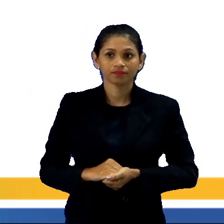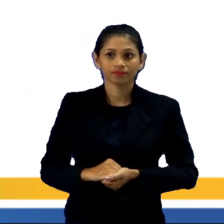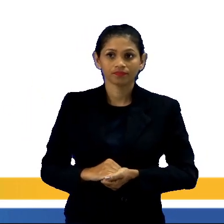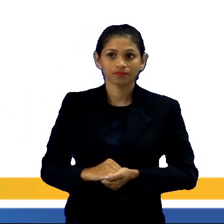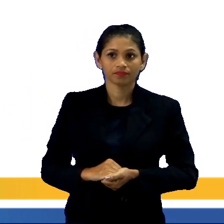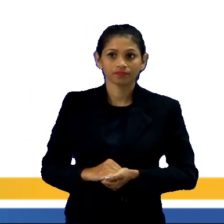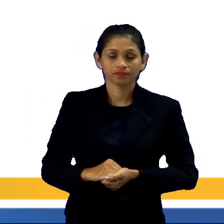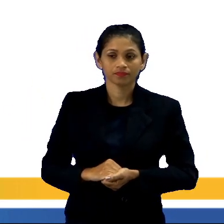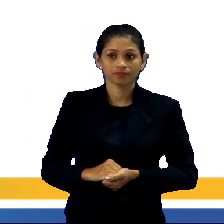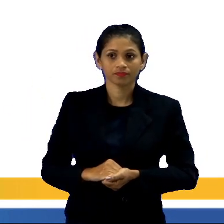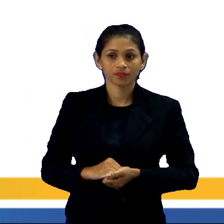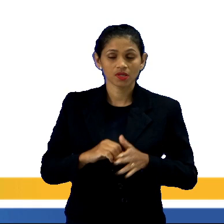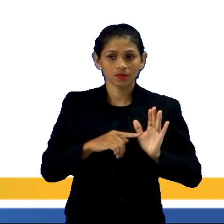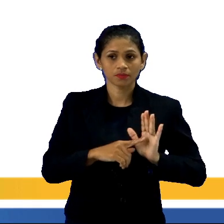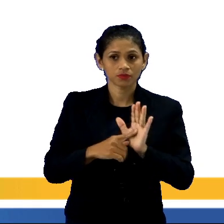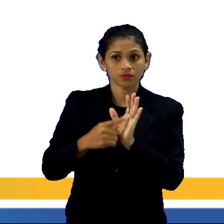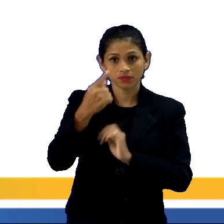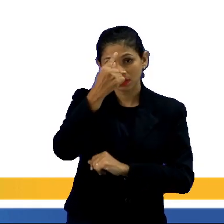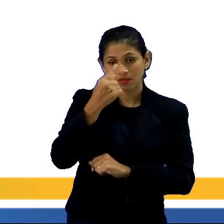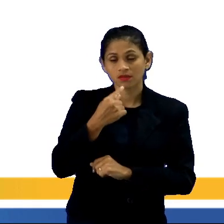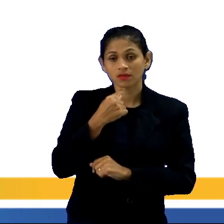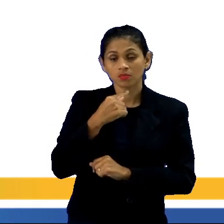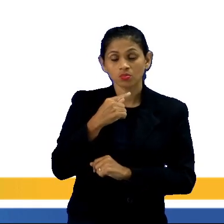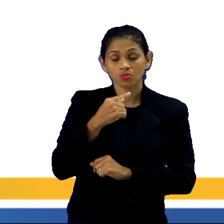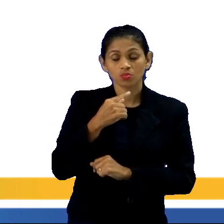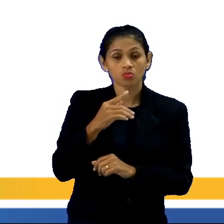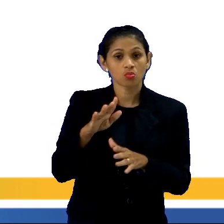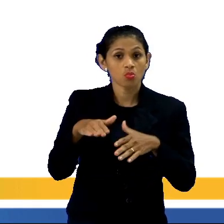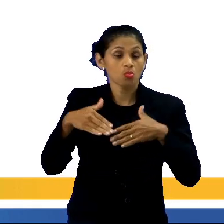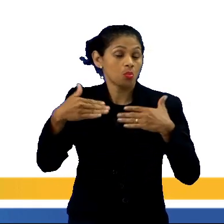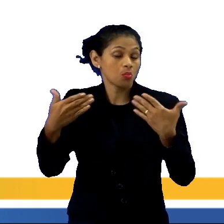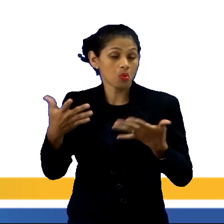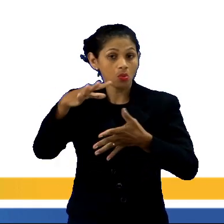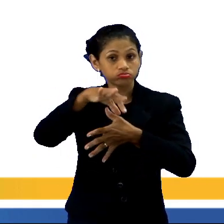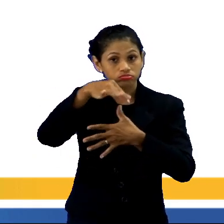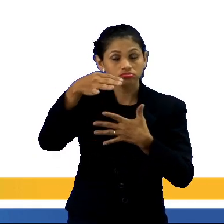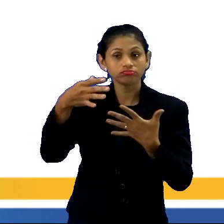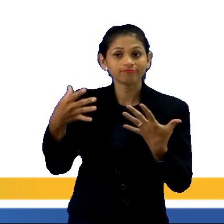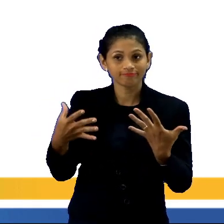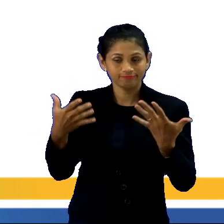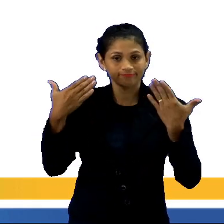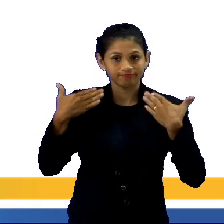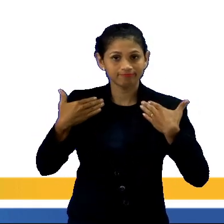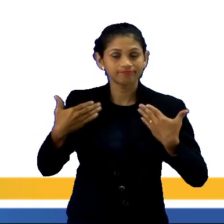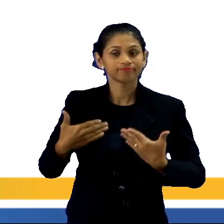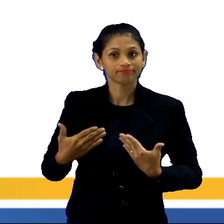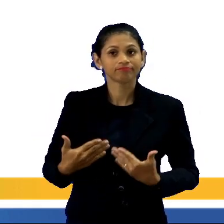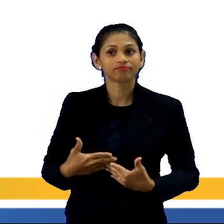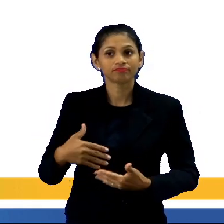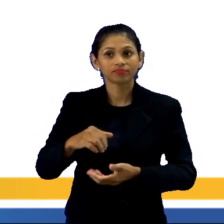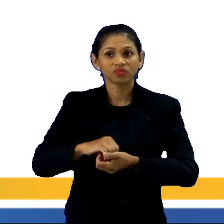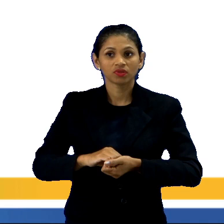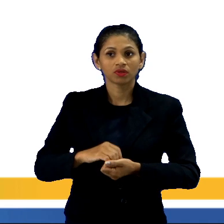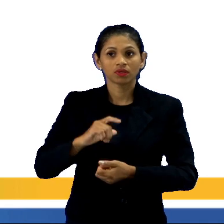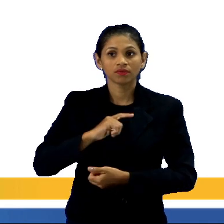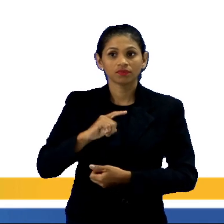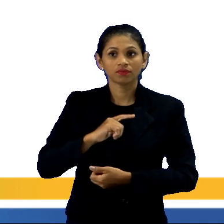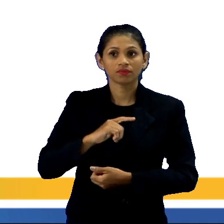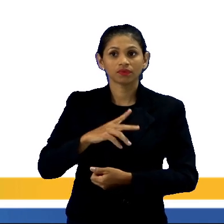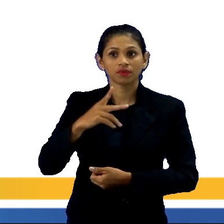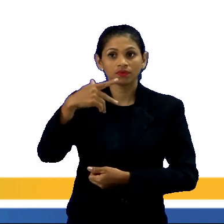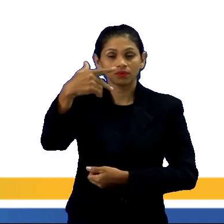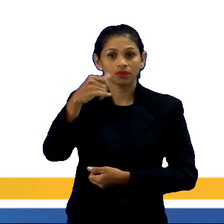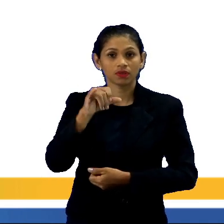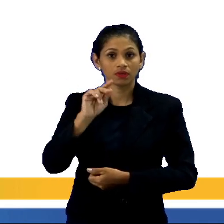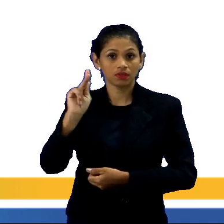Aí na tela está aparecendo para vocês quais são os órgãos que fazem parte desse sistema. Nós temos aí o